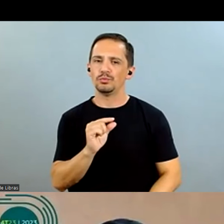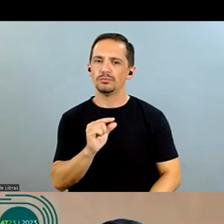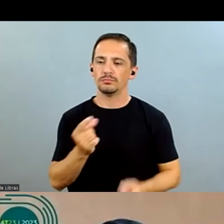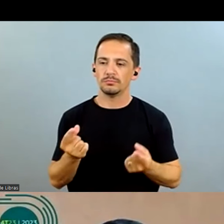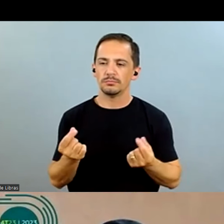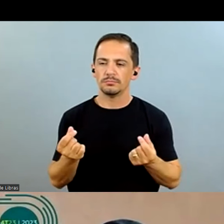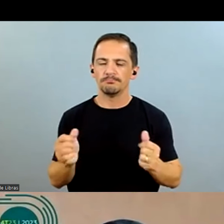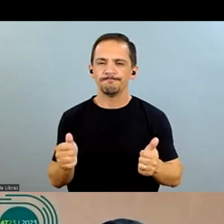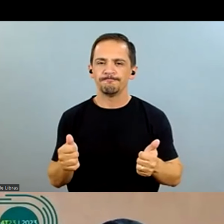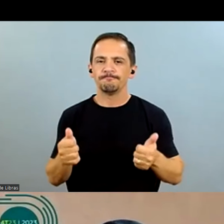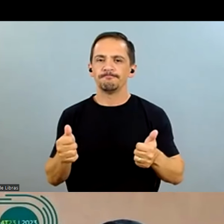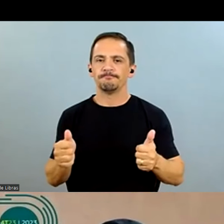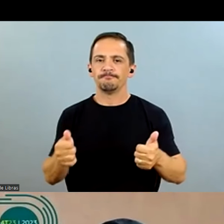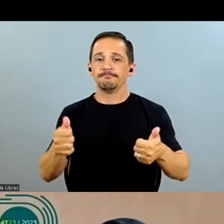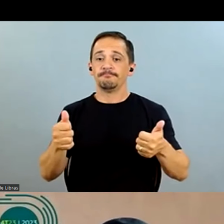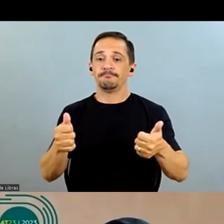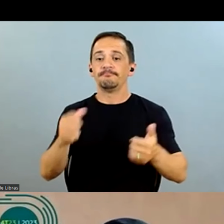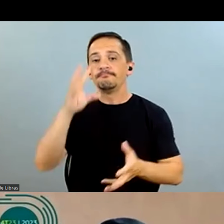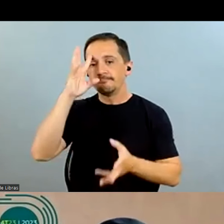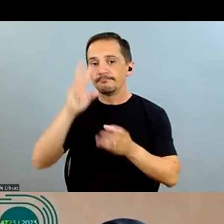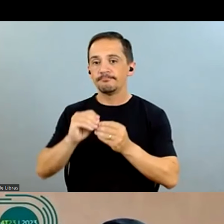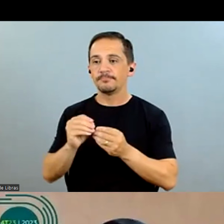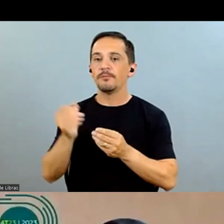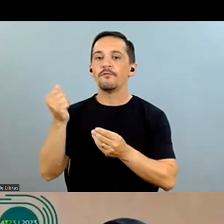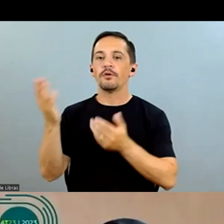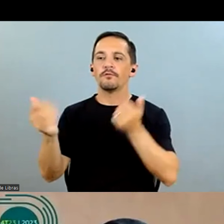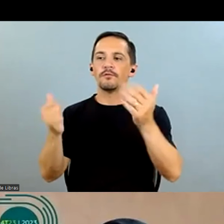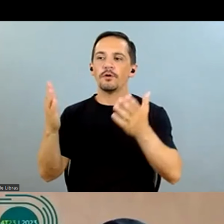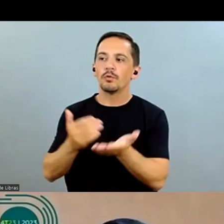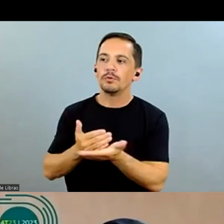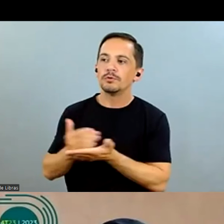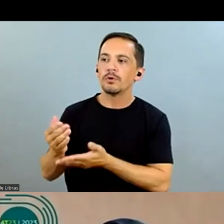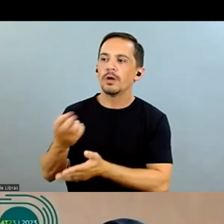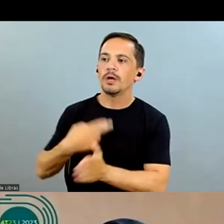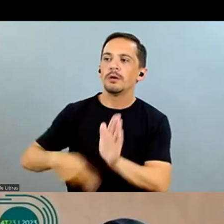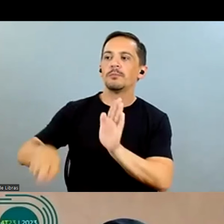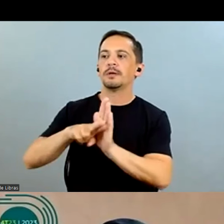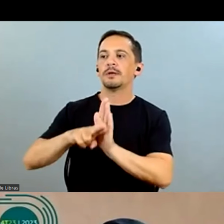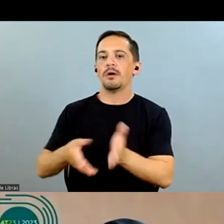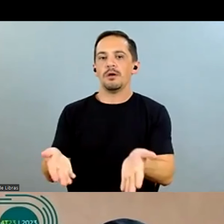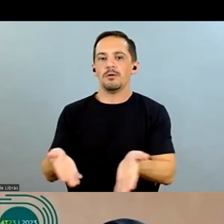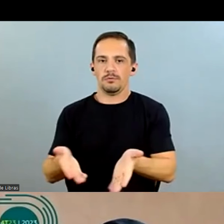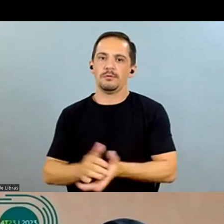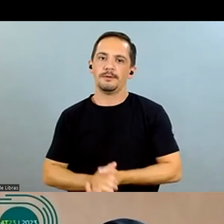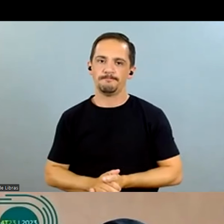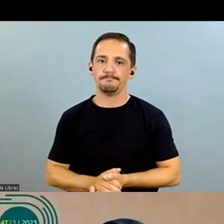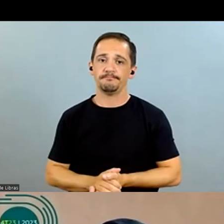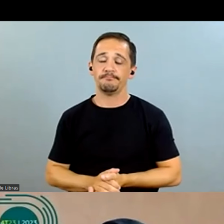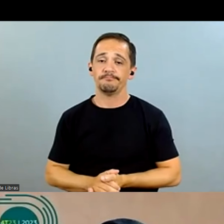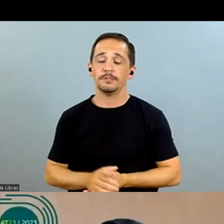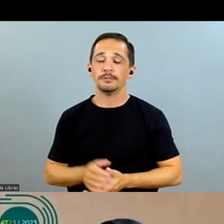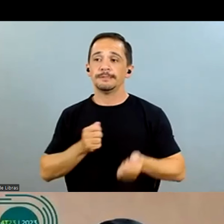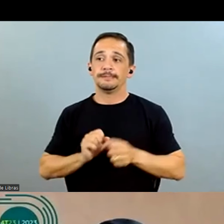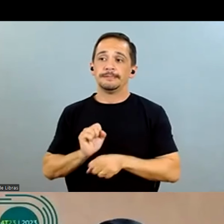que o mercado inicia um processo de recuperação ao longo desse ano então a as expectativas não sei se eu fui Claro